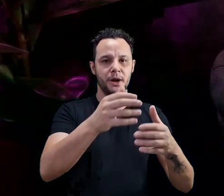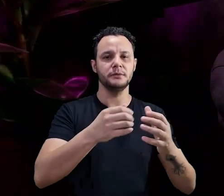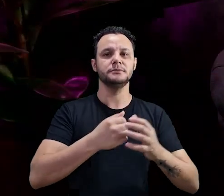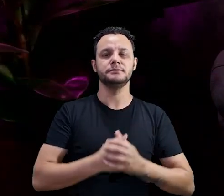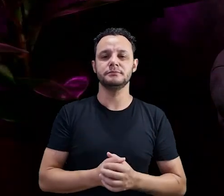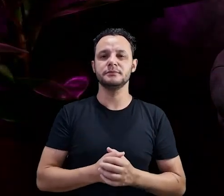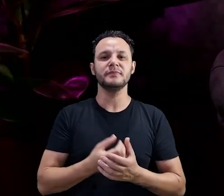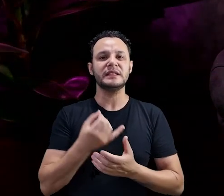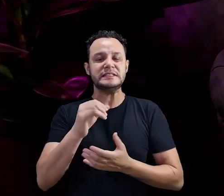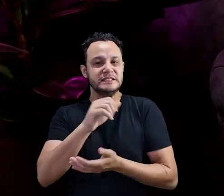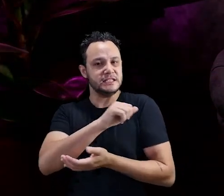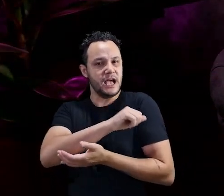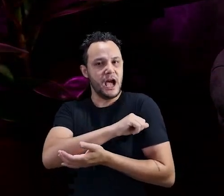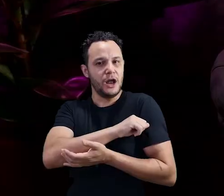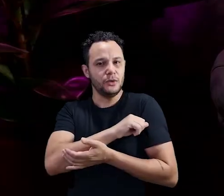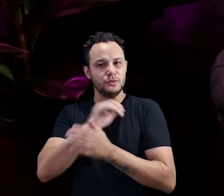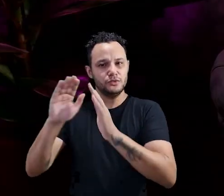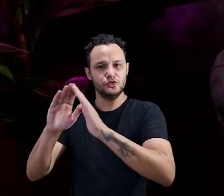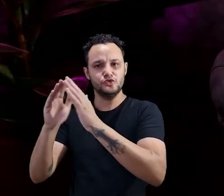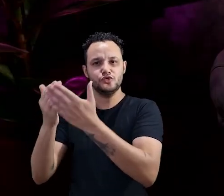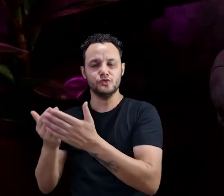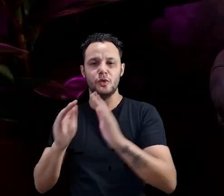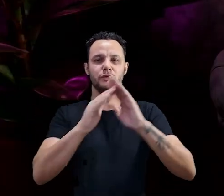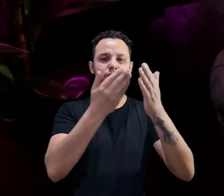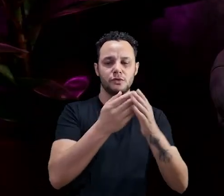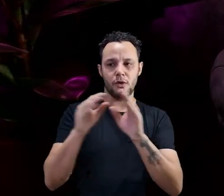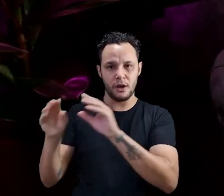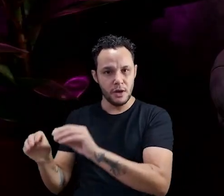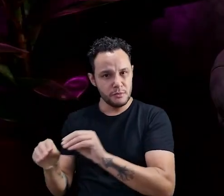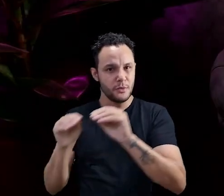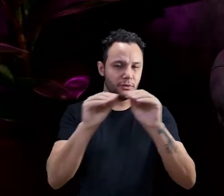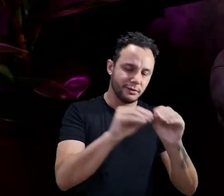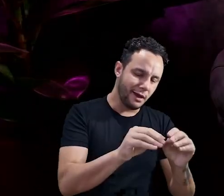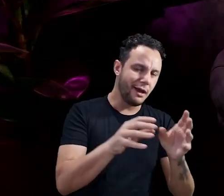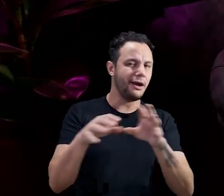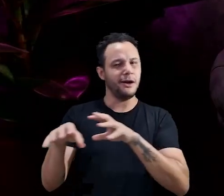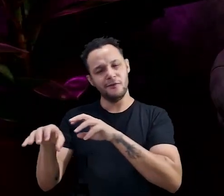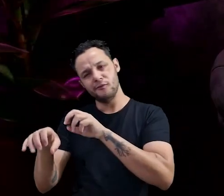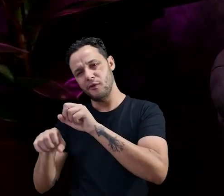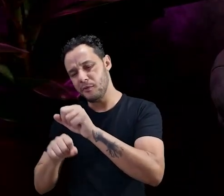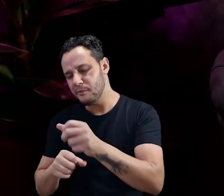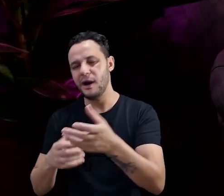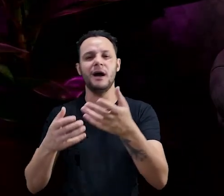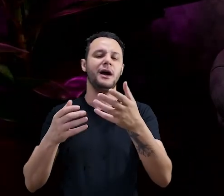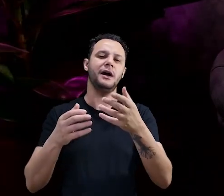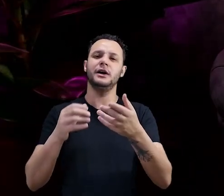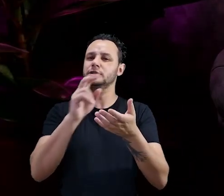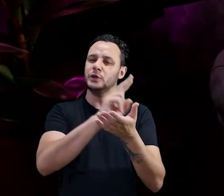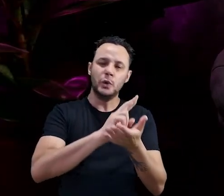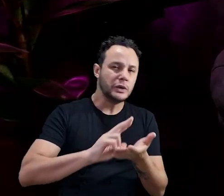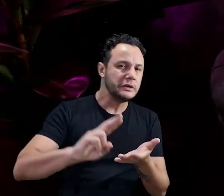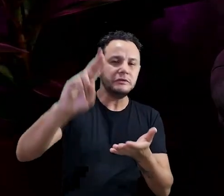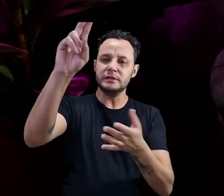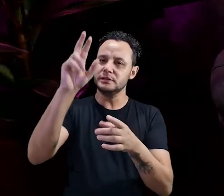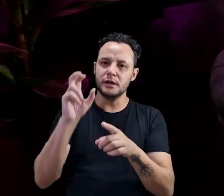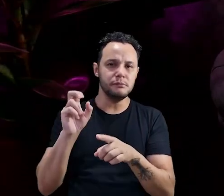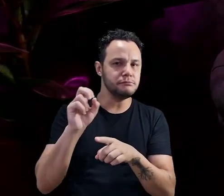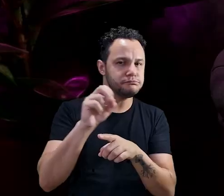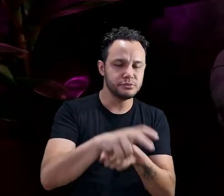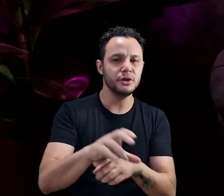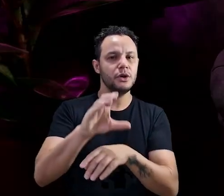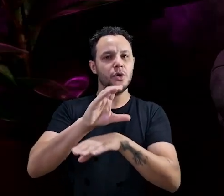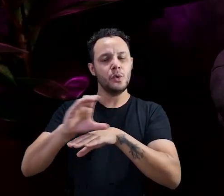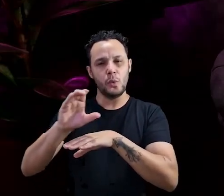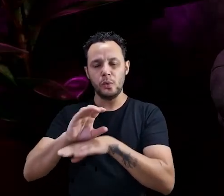Quando o estudante ou muda de escola, ou vai para o ensino médio, ou depois vai para a universidade, ou vai para o ensino técnico, toda vez que ele mudar